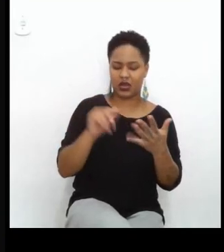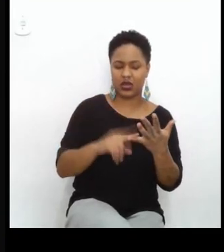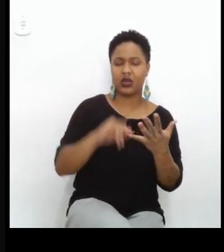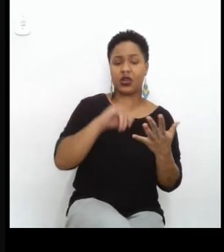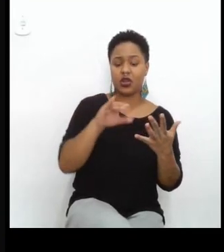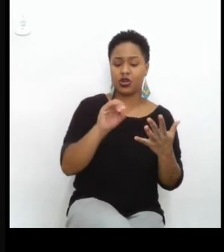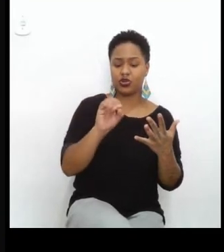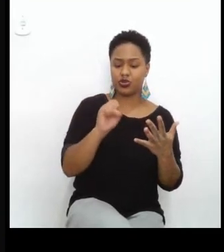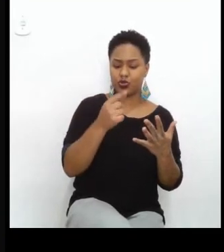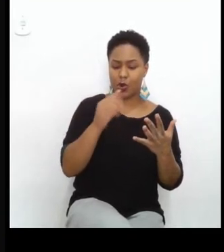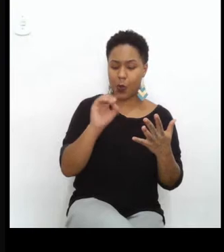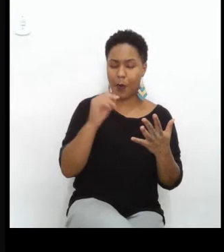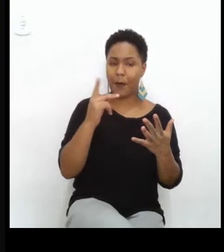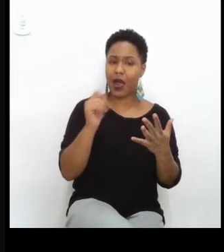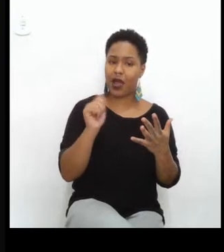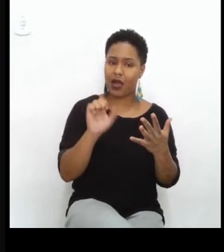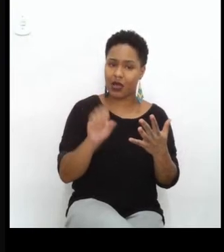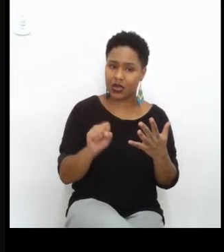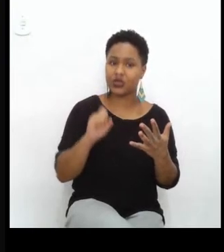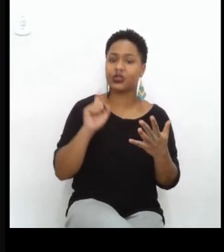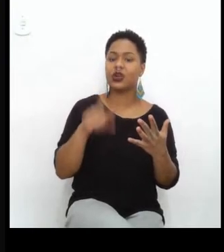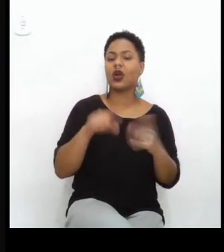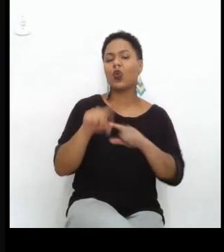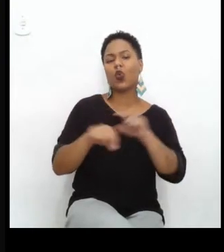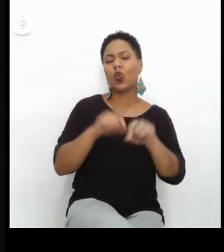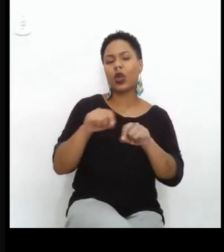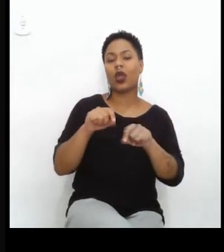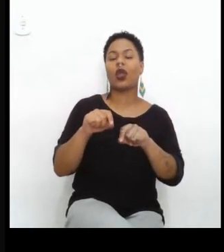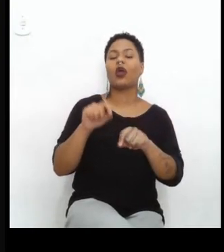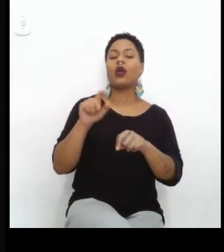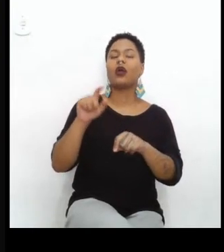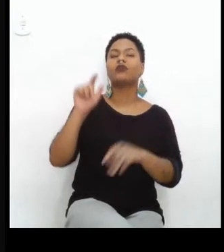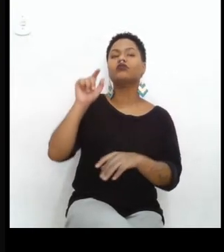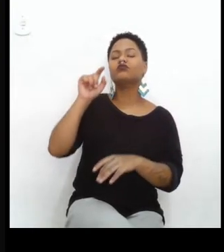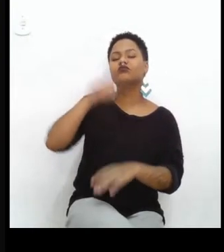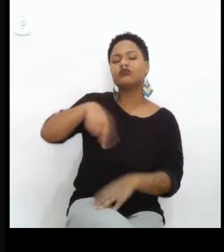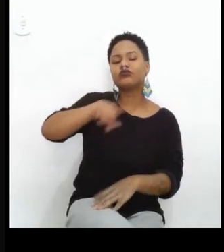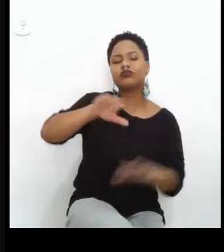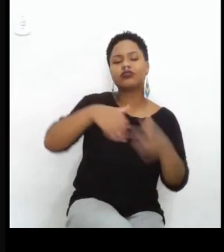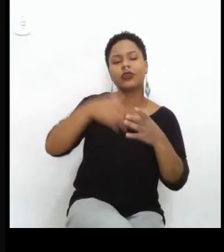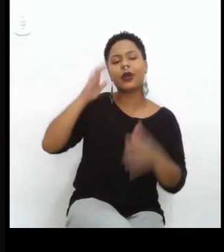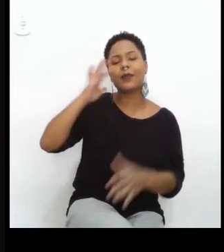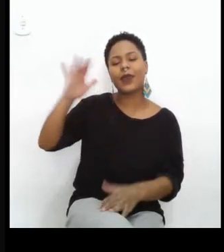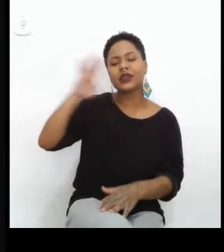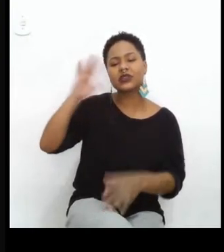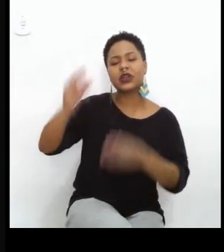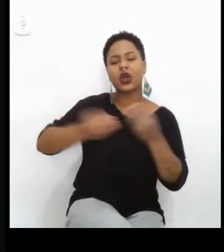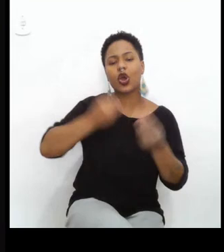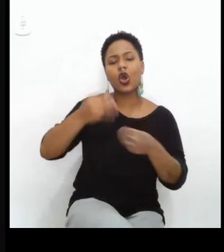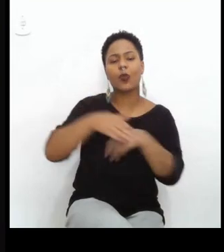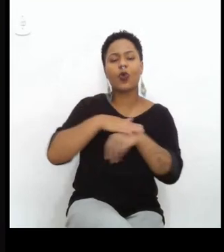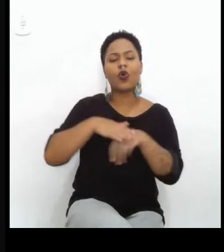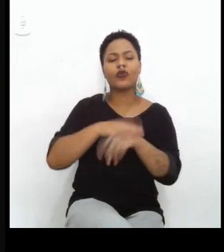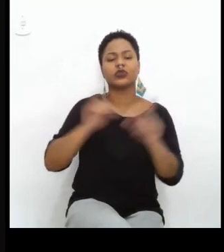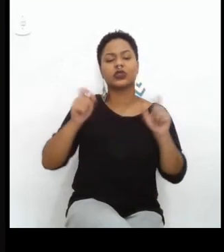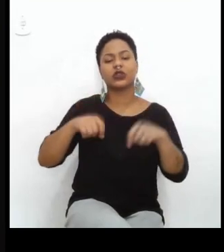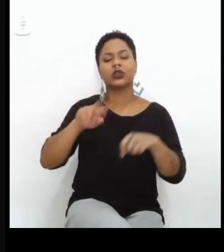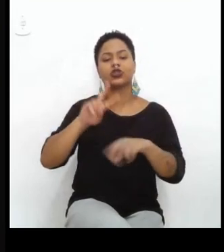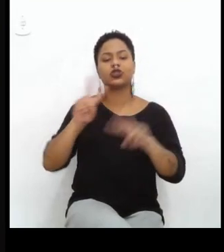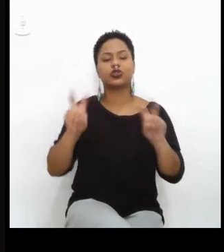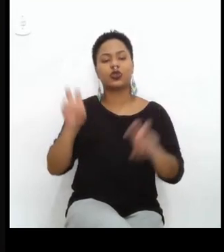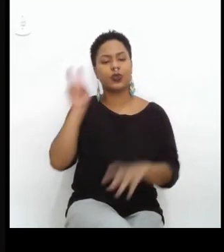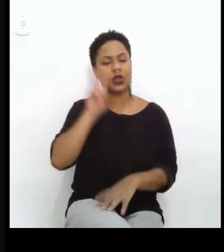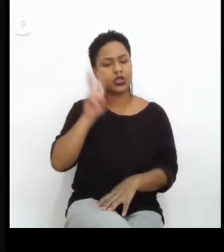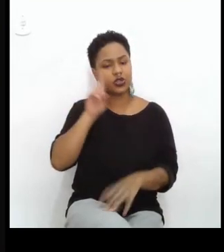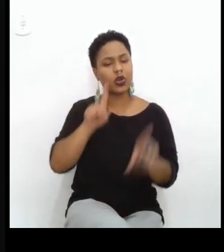pais e são e pensavam estavam pensando como é que a gente pode falar sobre essa história e sobre uma memória de bebê